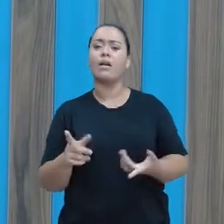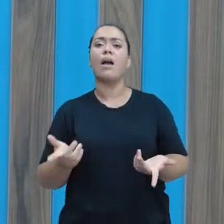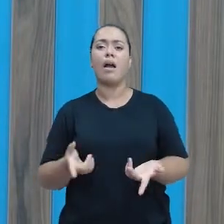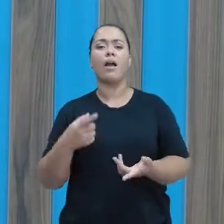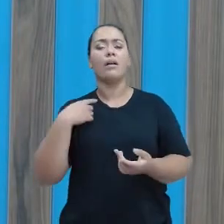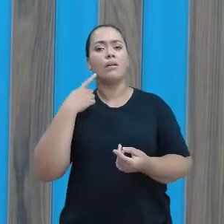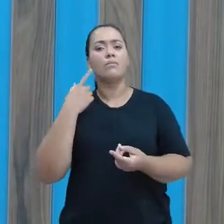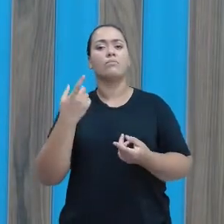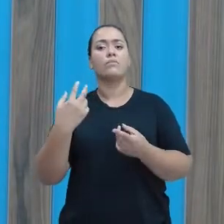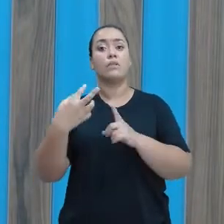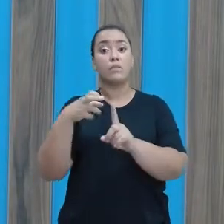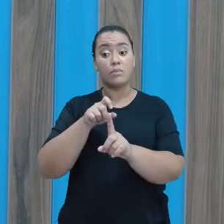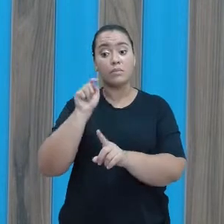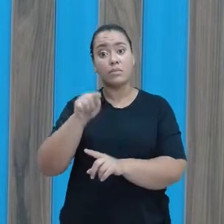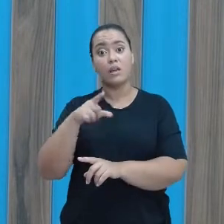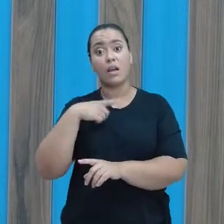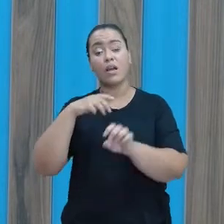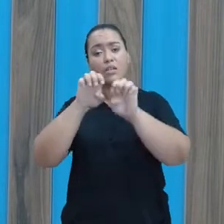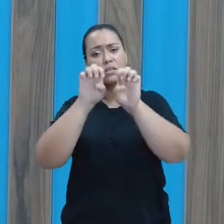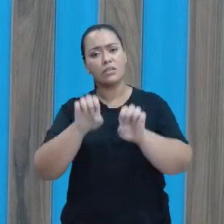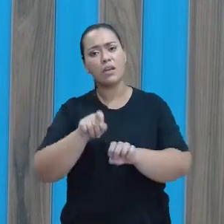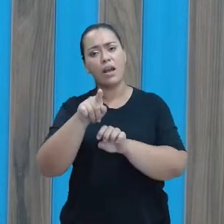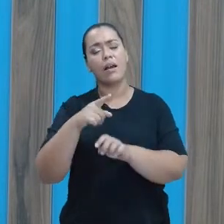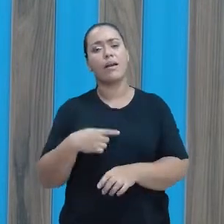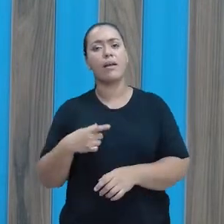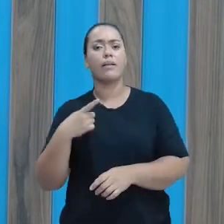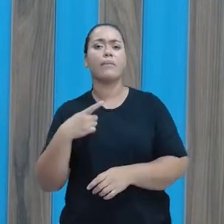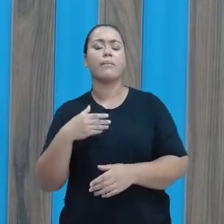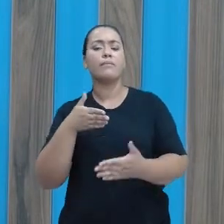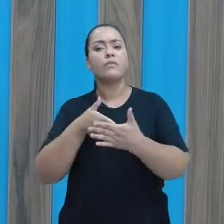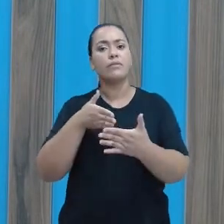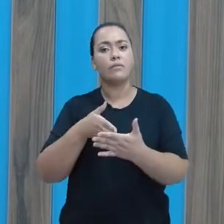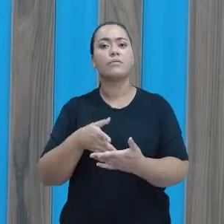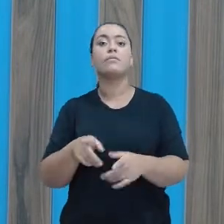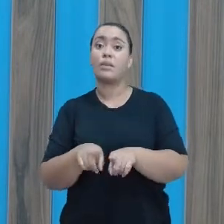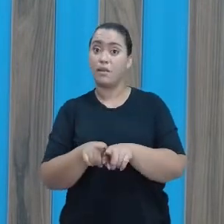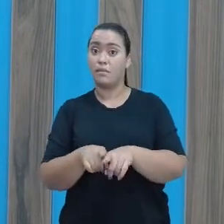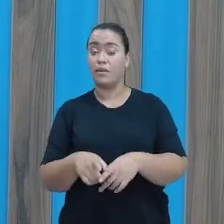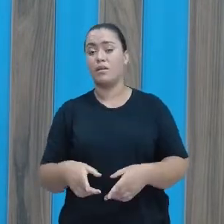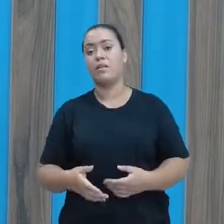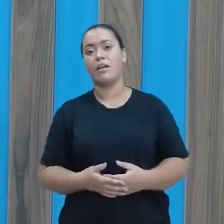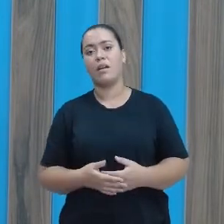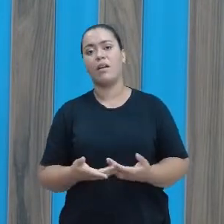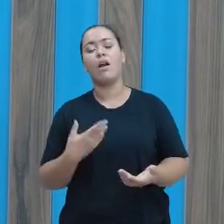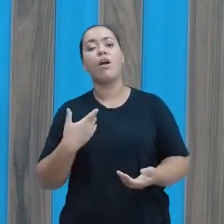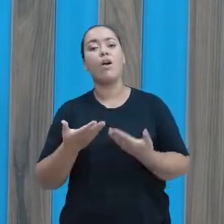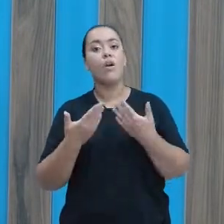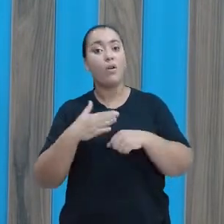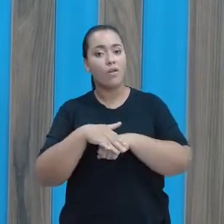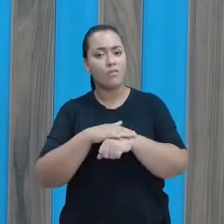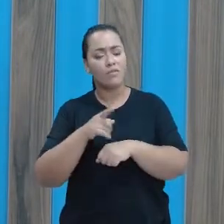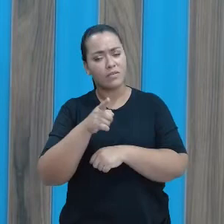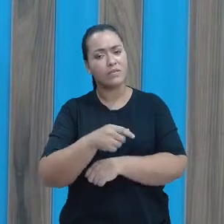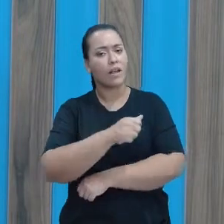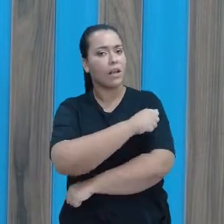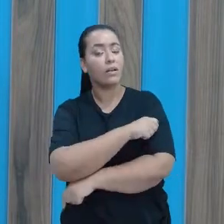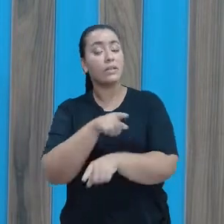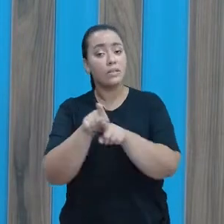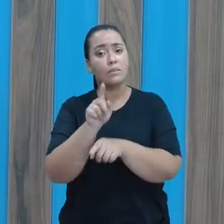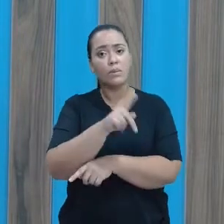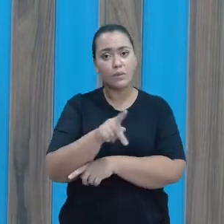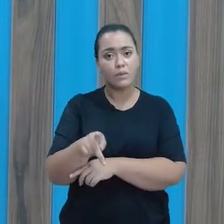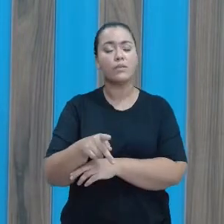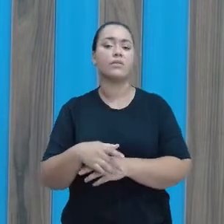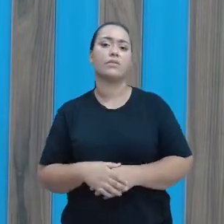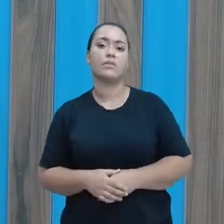dimensão, né, estrutural, né, dessas dificuldades. E aí nós estamos conversando, né, com você, a estudante da rede,